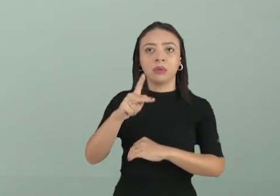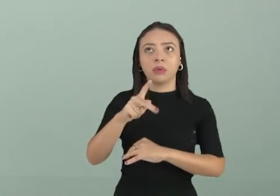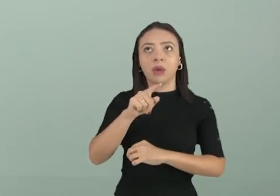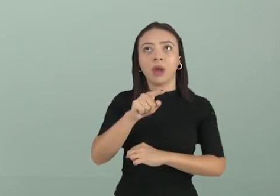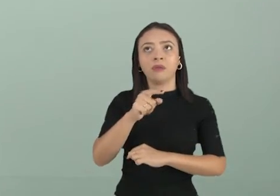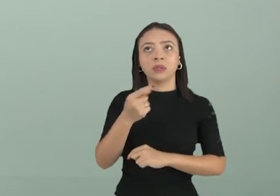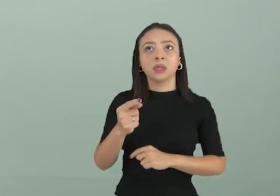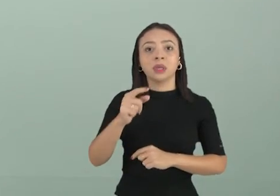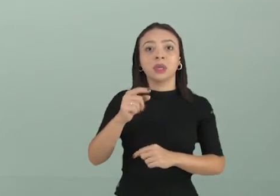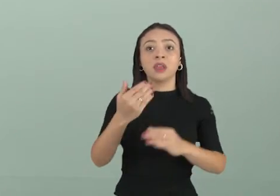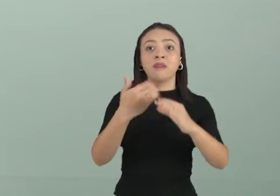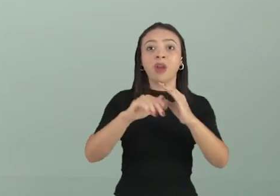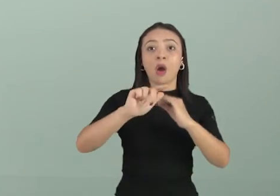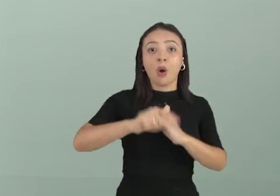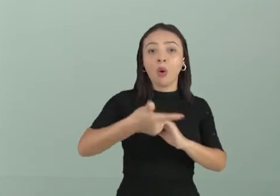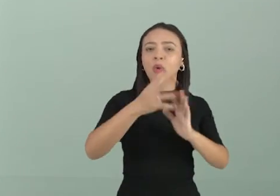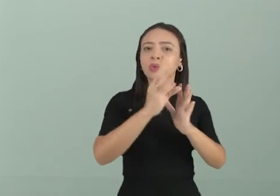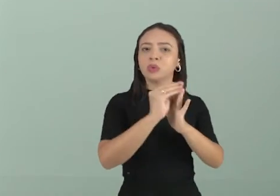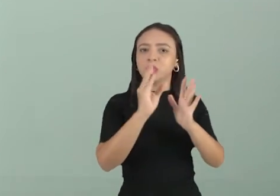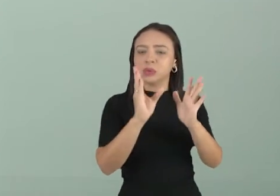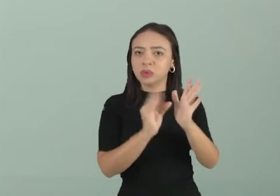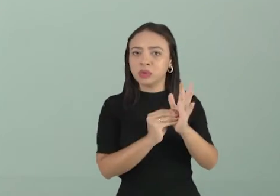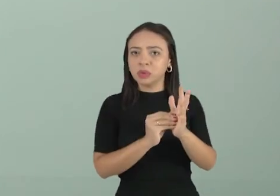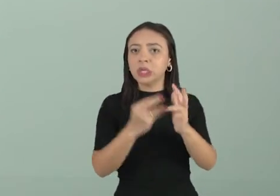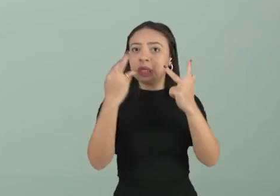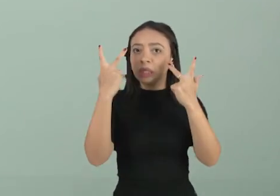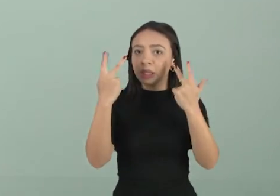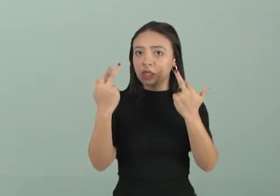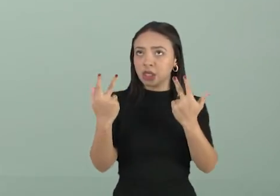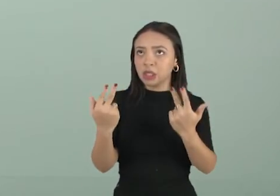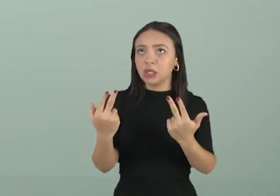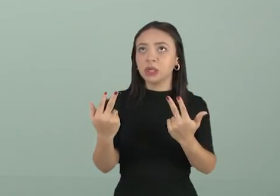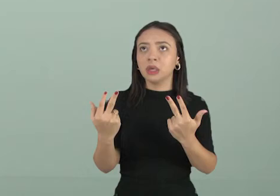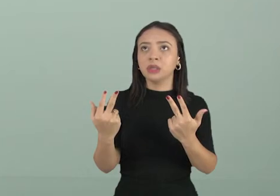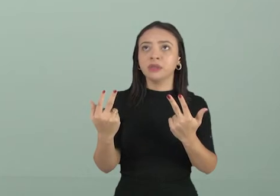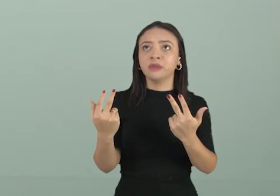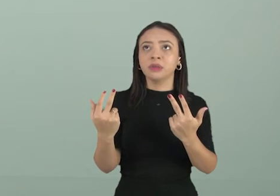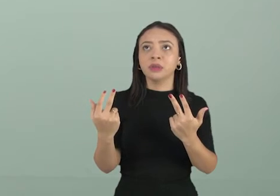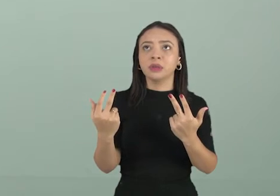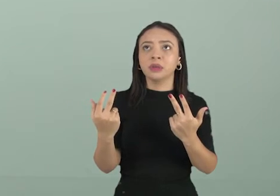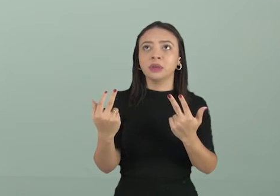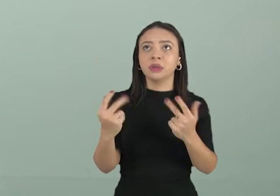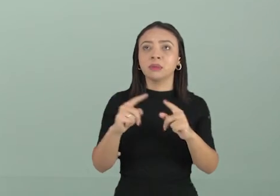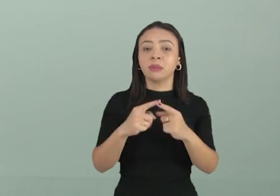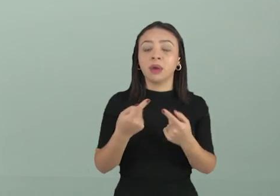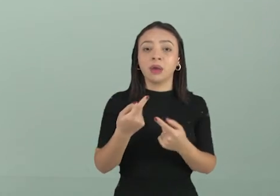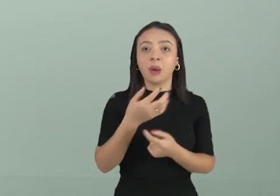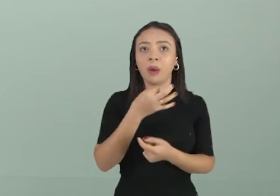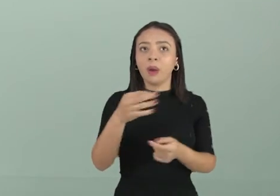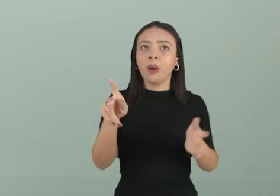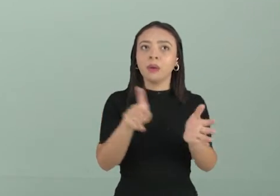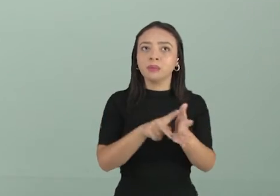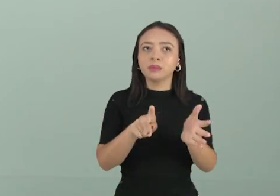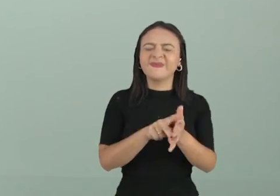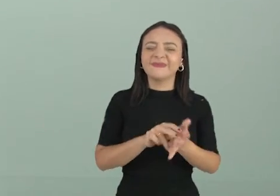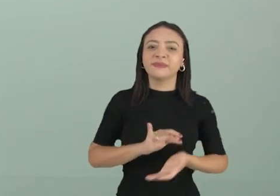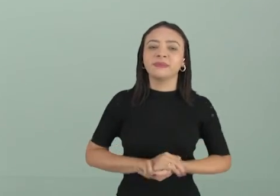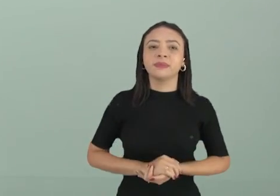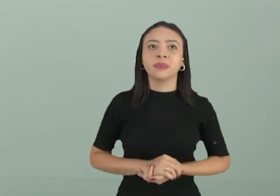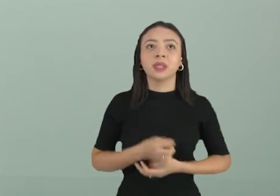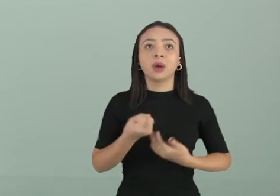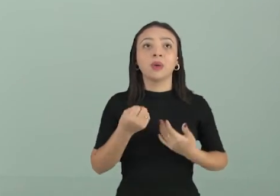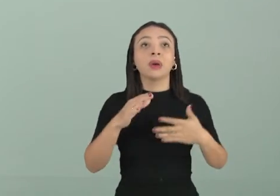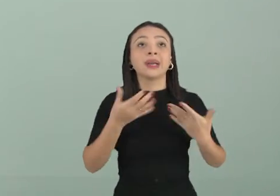você manda outro conteúdo do mesmo jeito, só que com as suas correções. Então, quando ele coloca